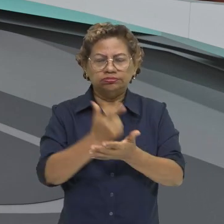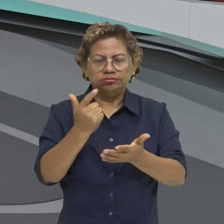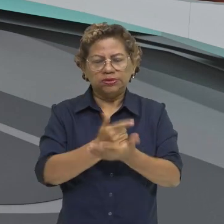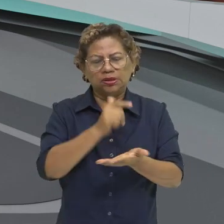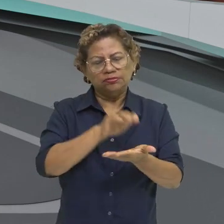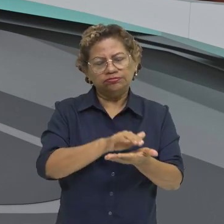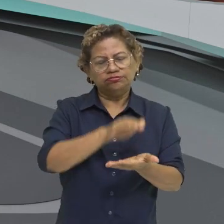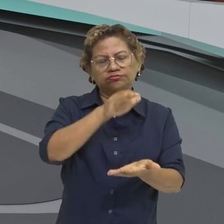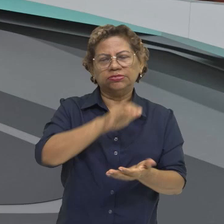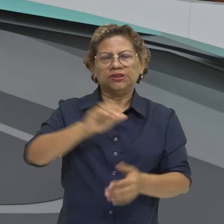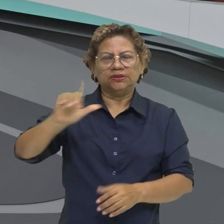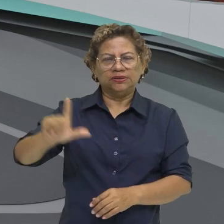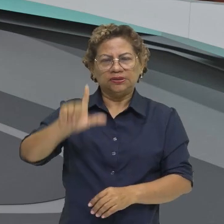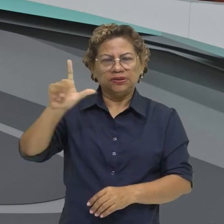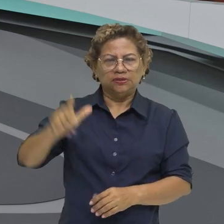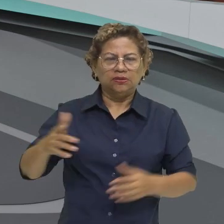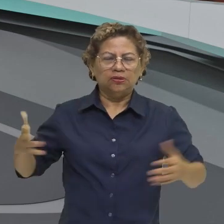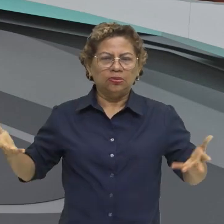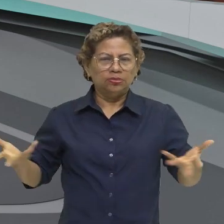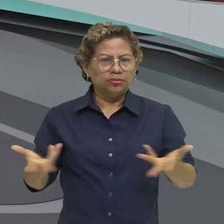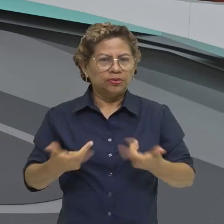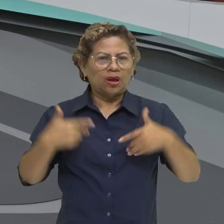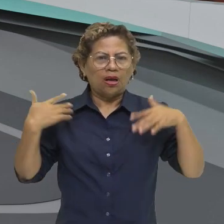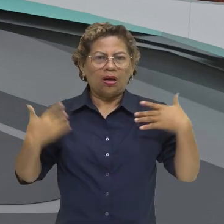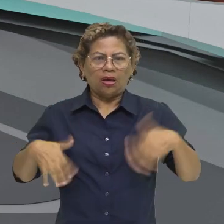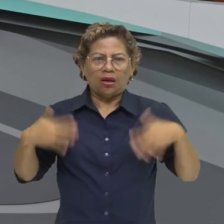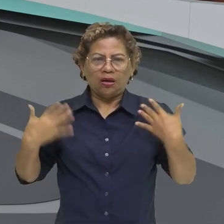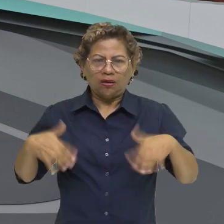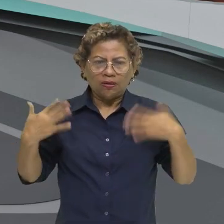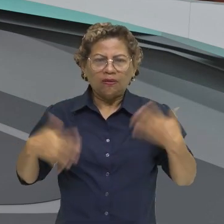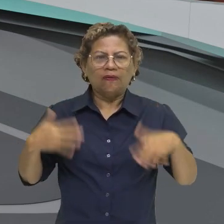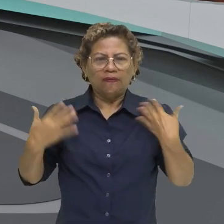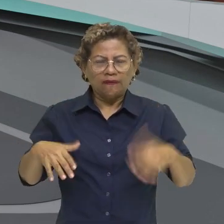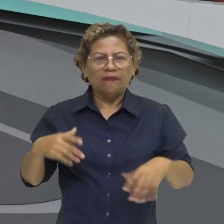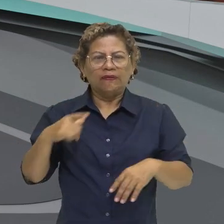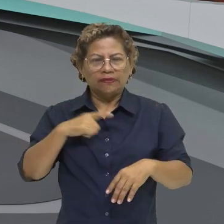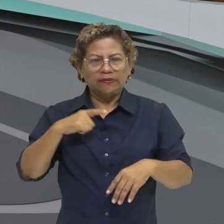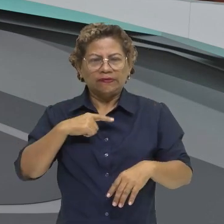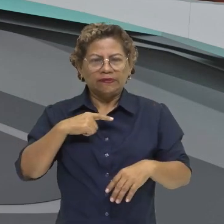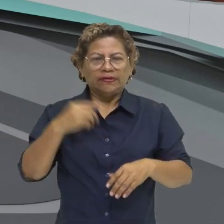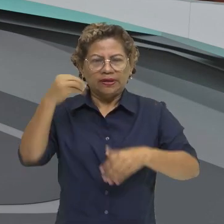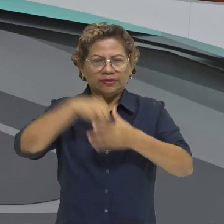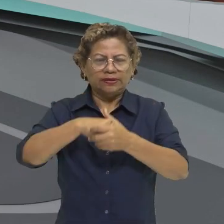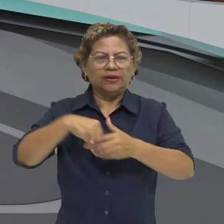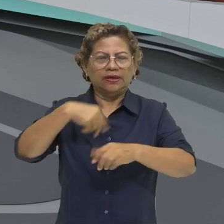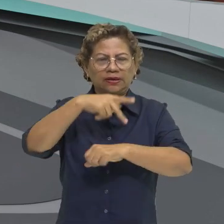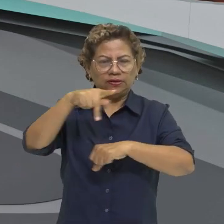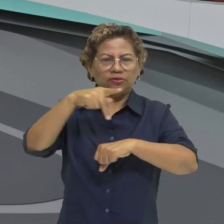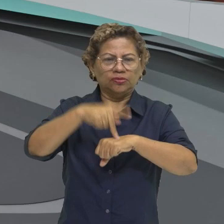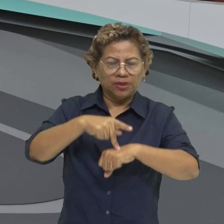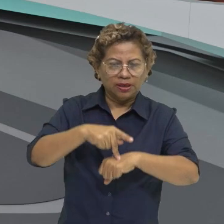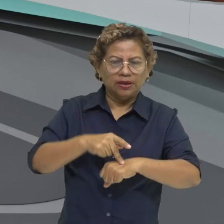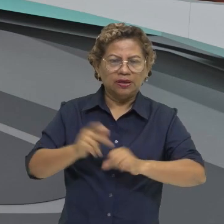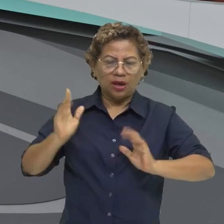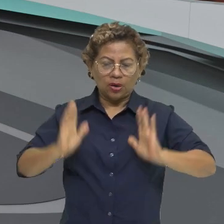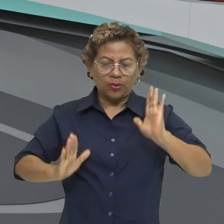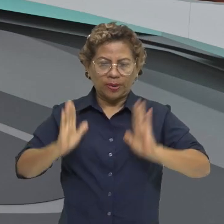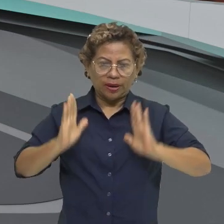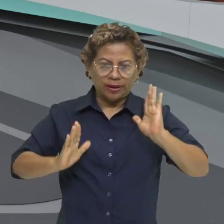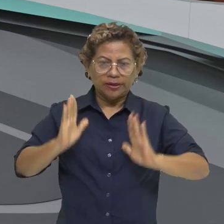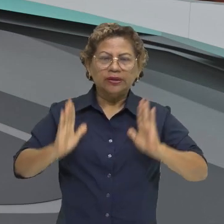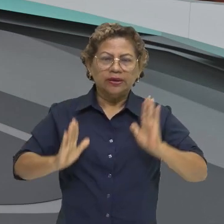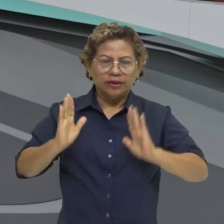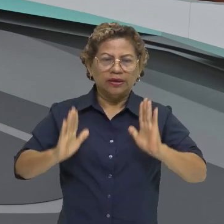reconhecido valor estético pertencentes a um país, a uma época, a um gênero